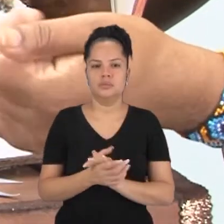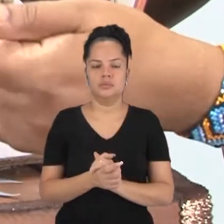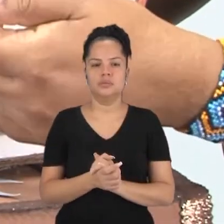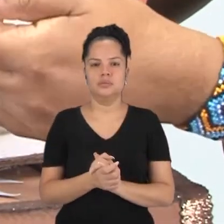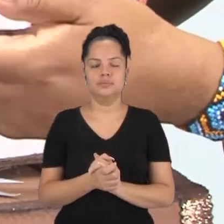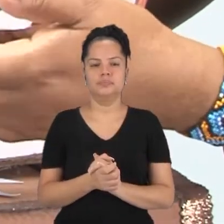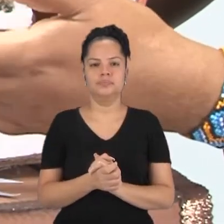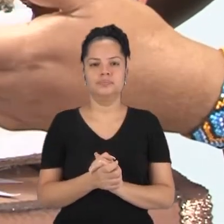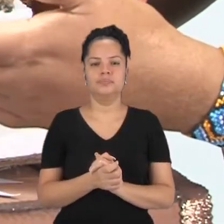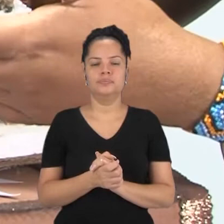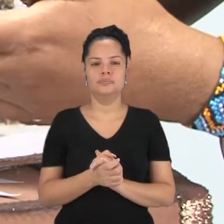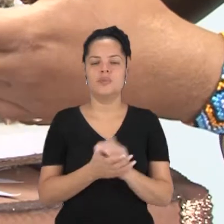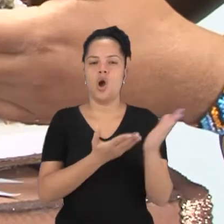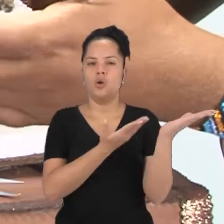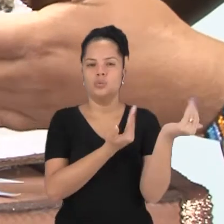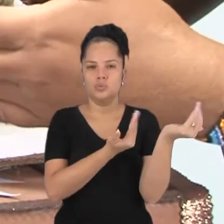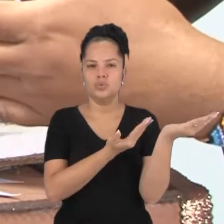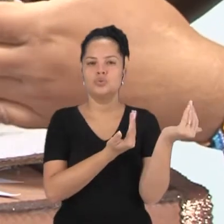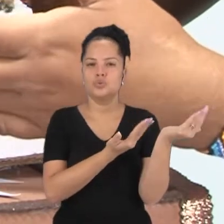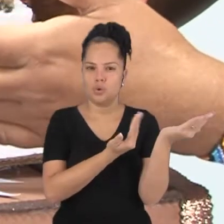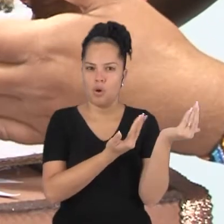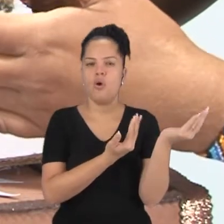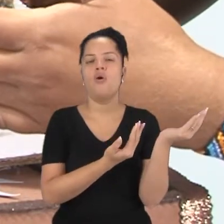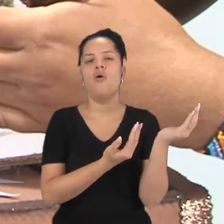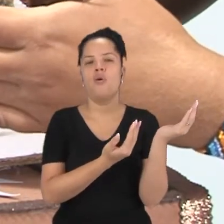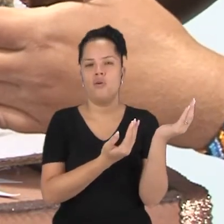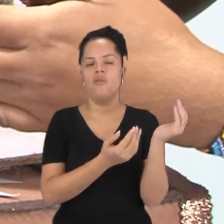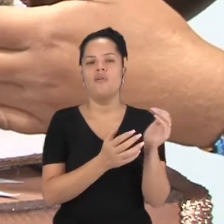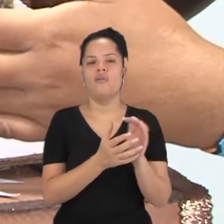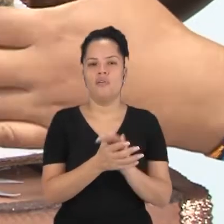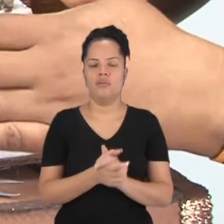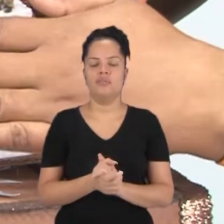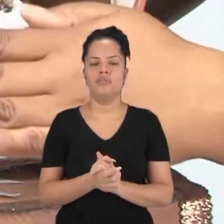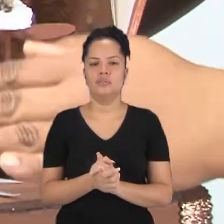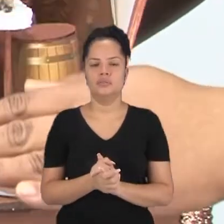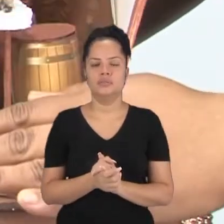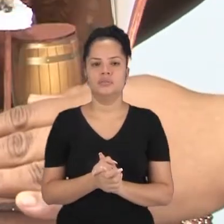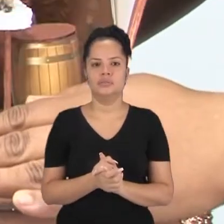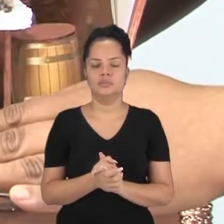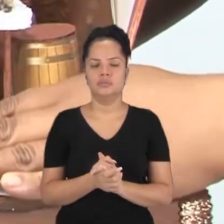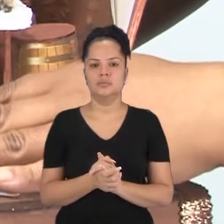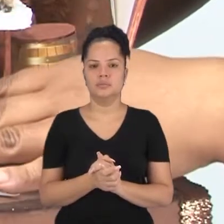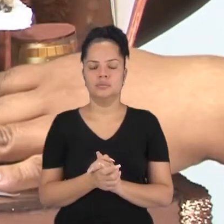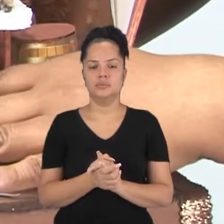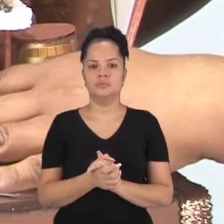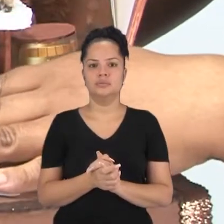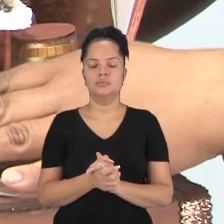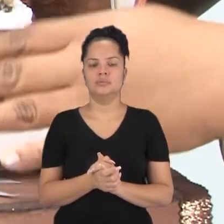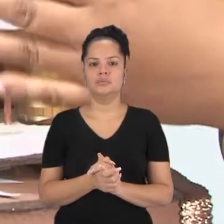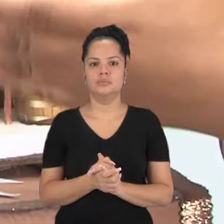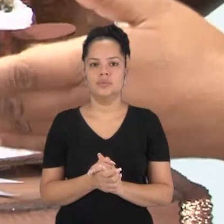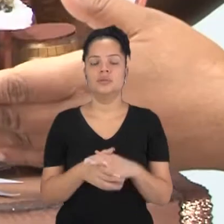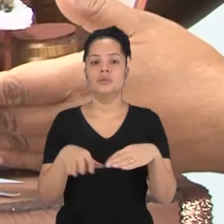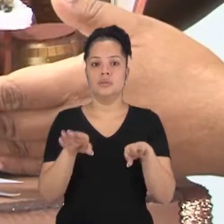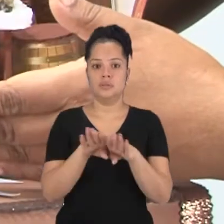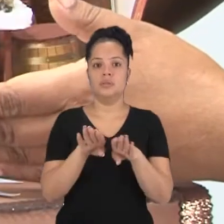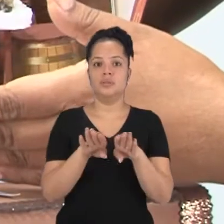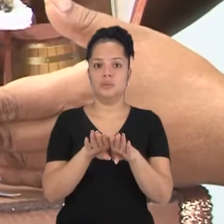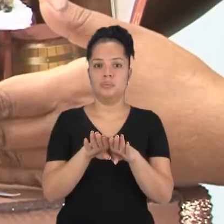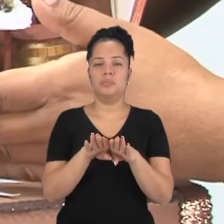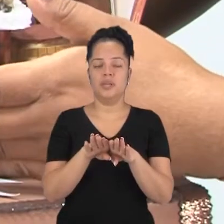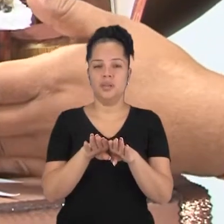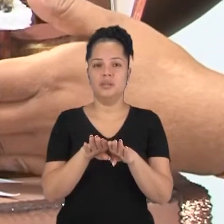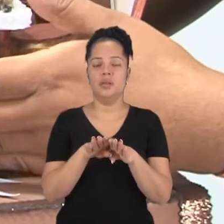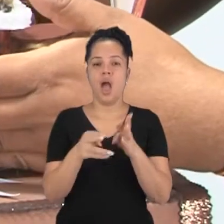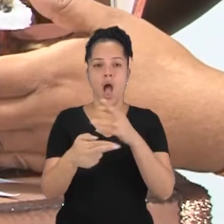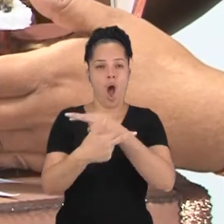vinha adolescentes, que eles chamavam de moleques, e vinha também com muita